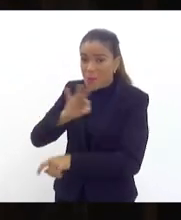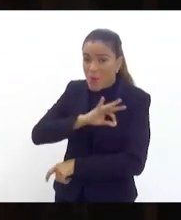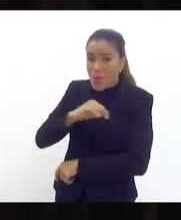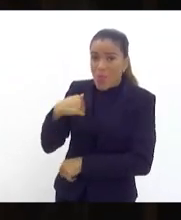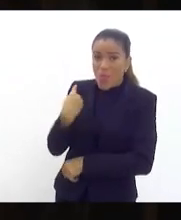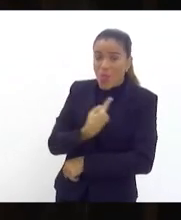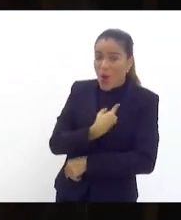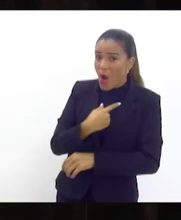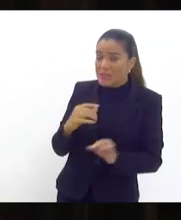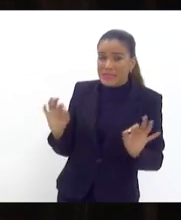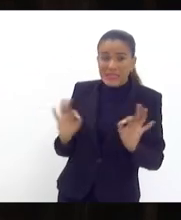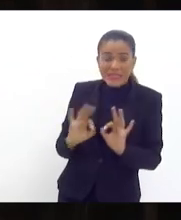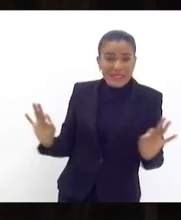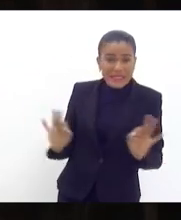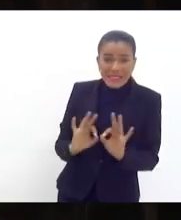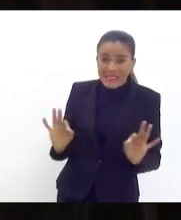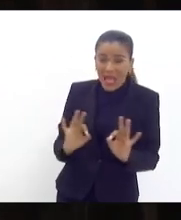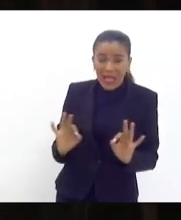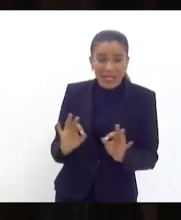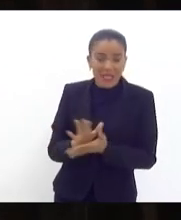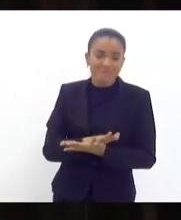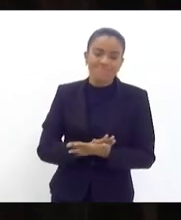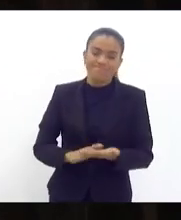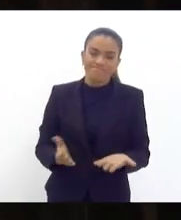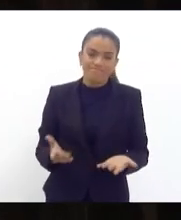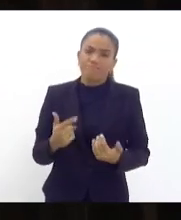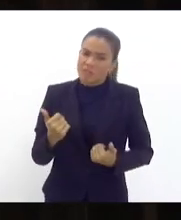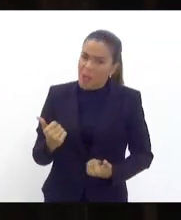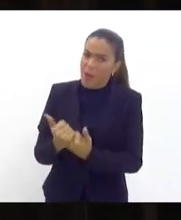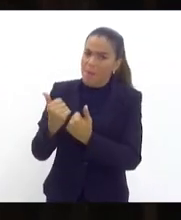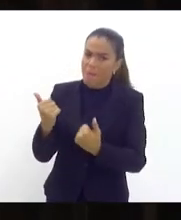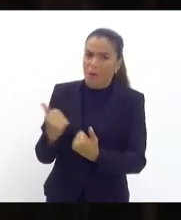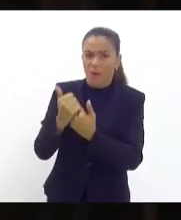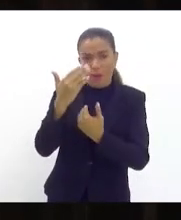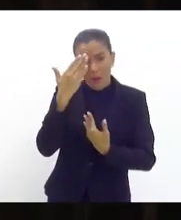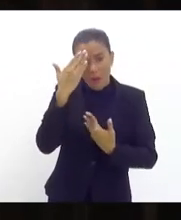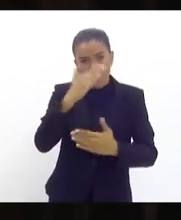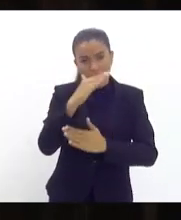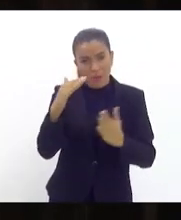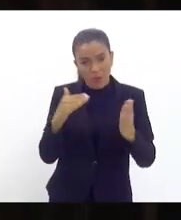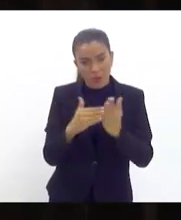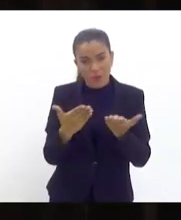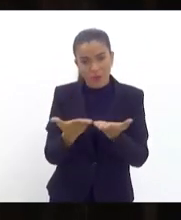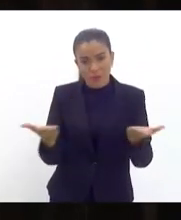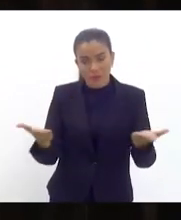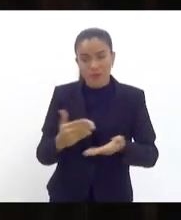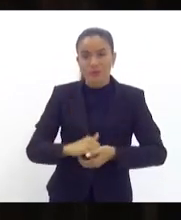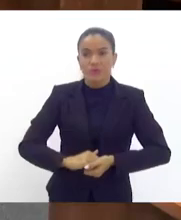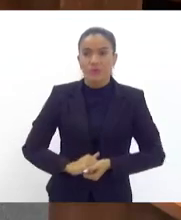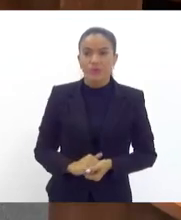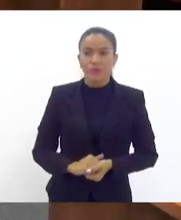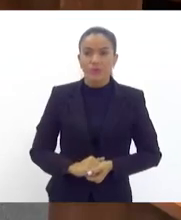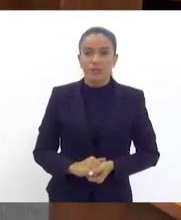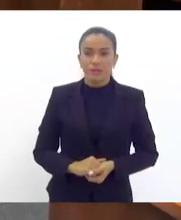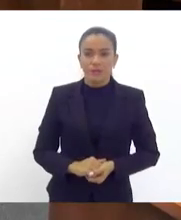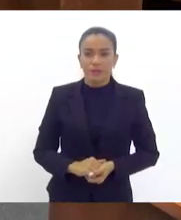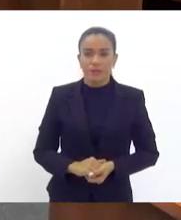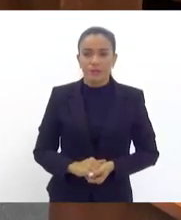precisamos apoiá-los muito muito obrigada a todos é só isso que eu queria falar